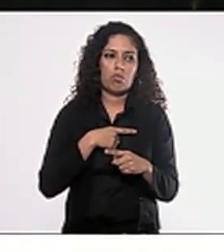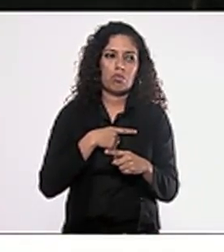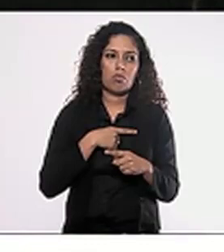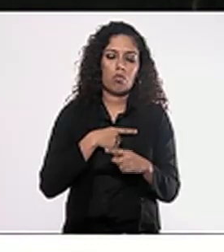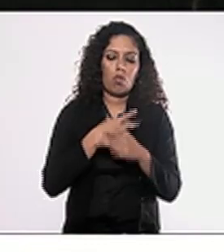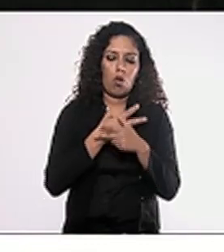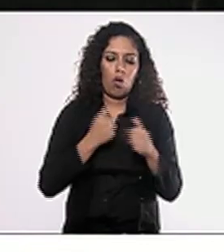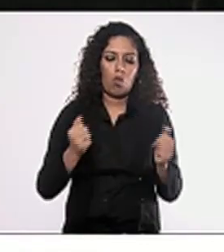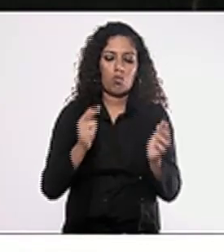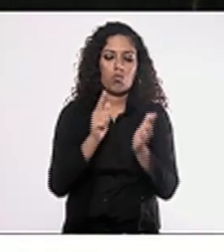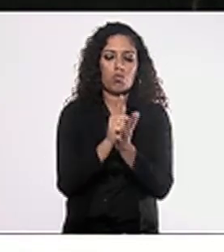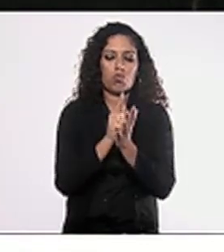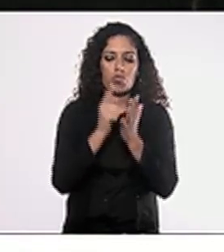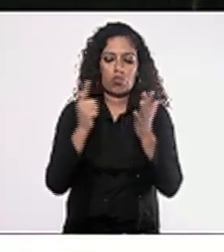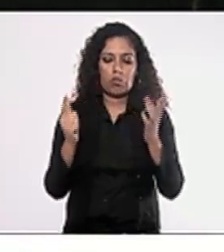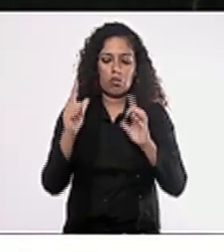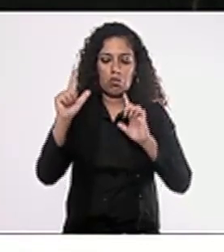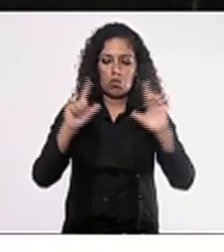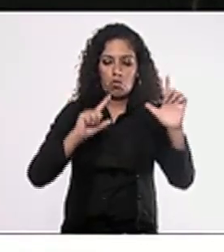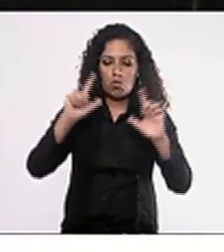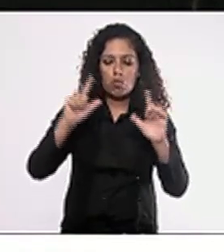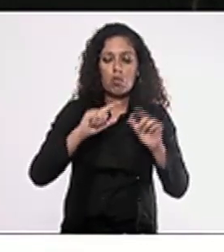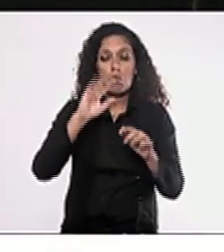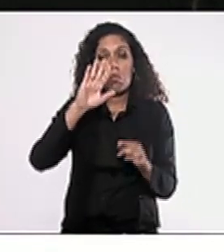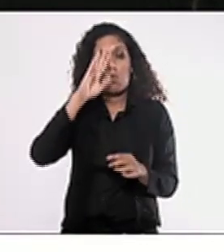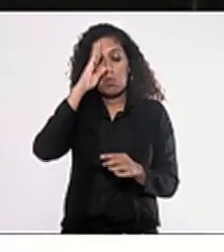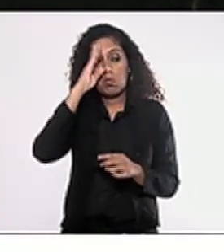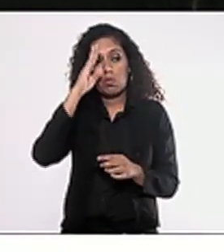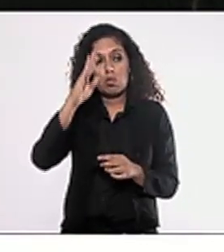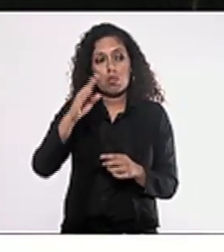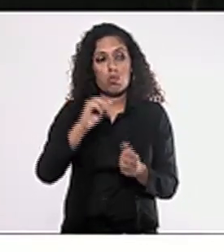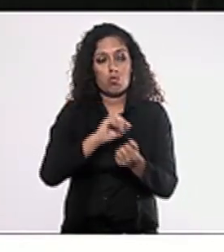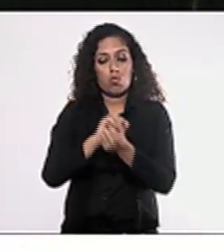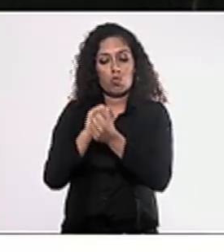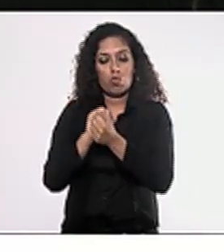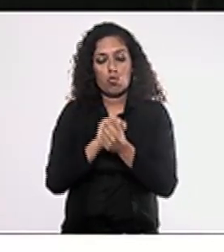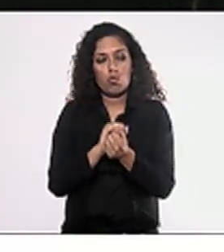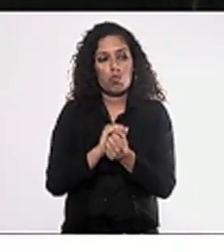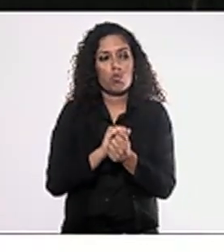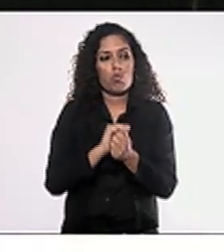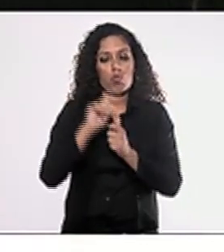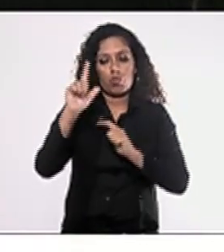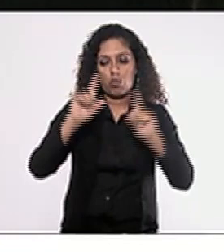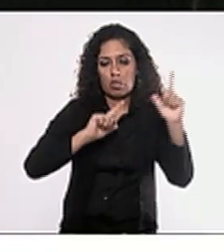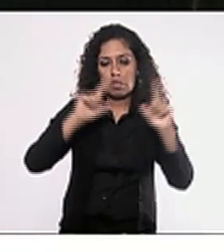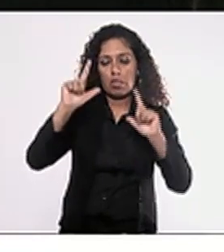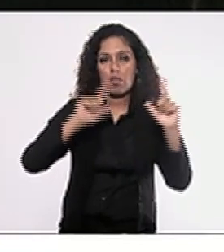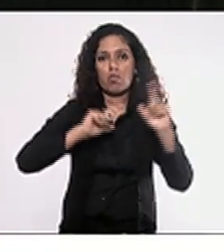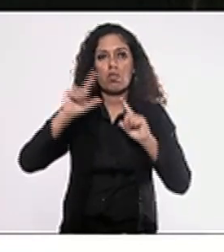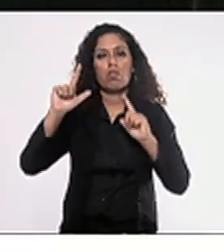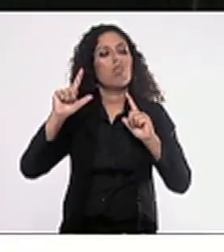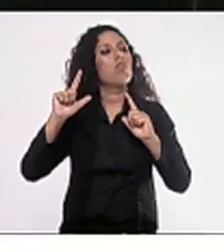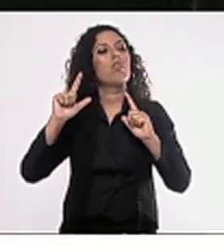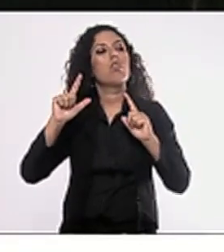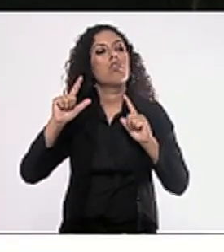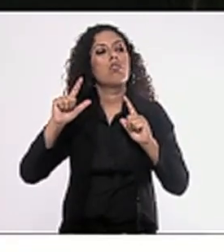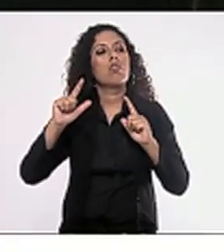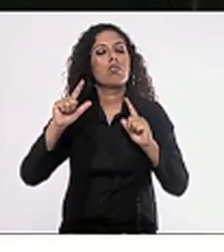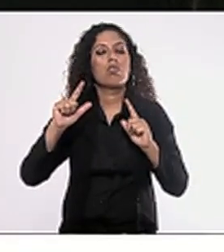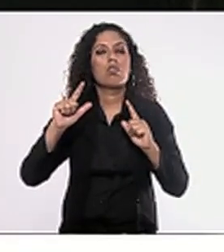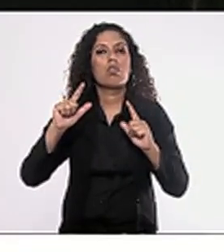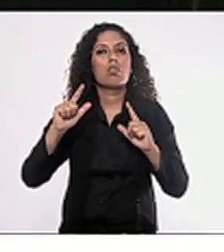matérias jornalísticas, seja na mídia impressa, mas principalmente veiculado em diversos programas televisivos,